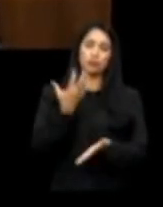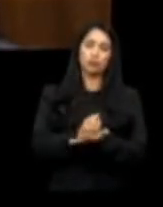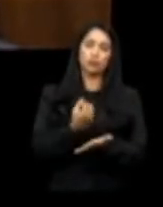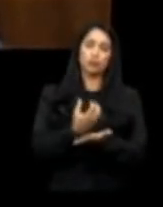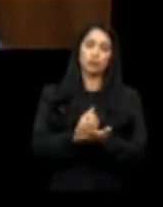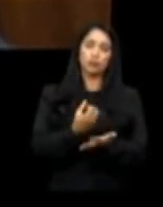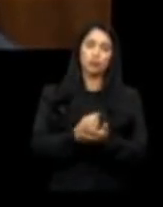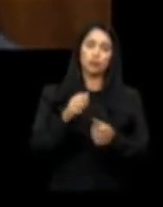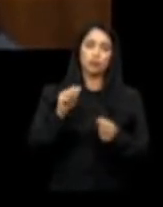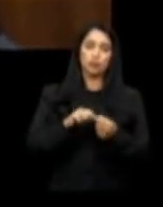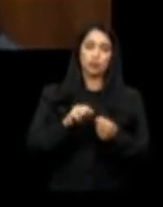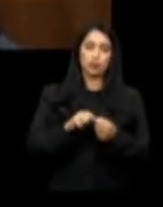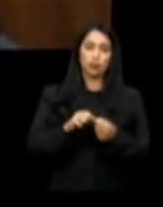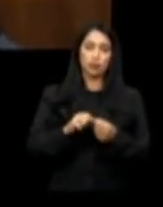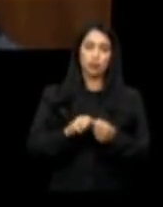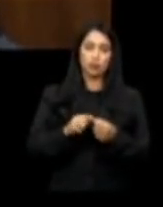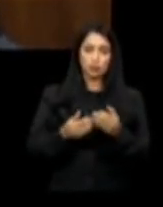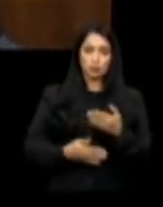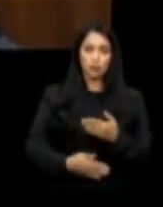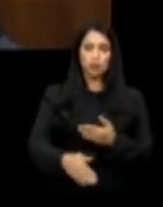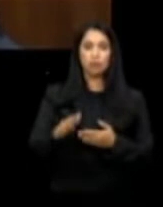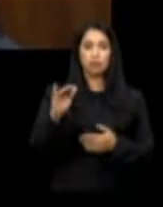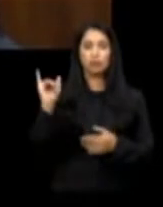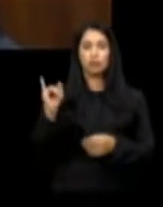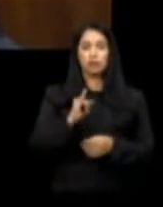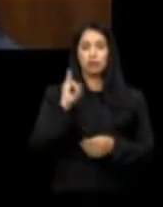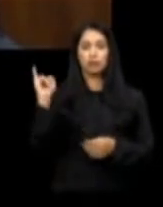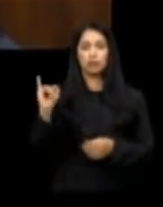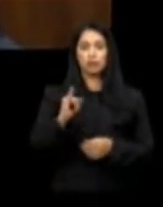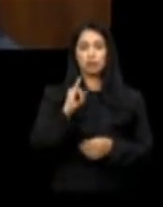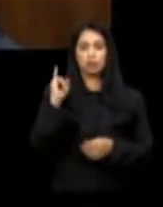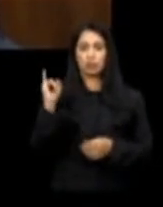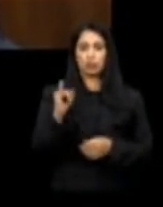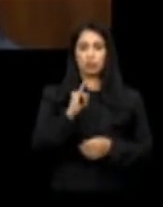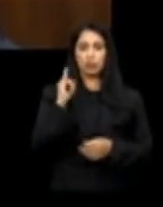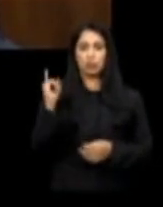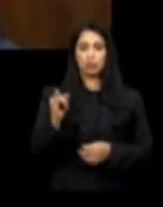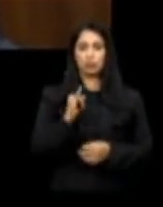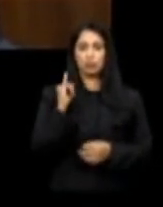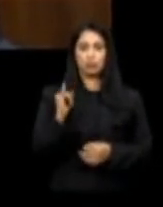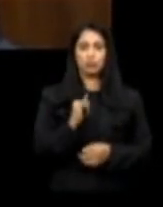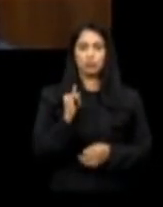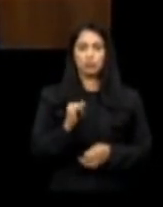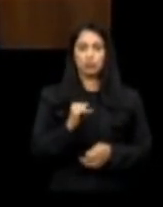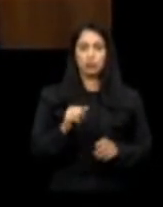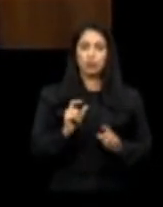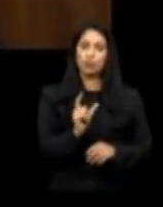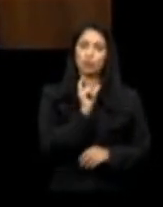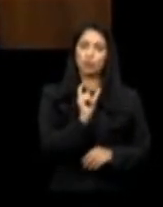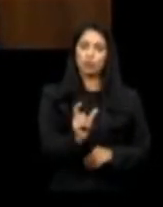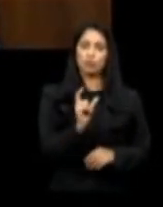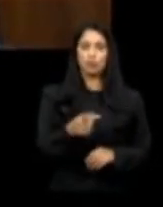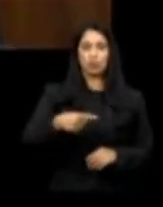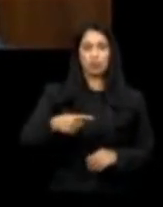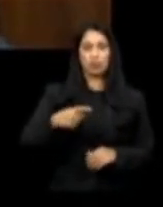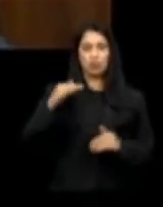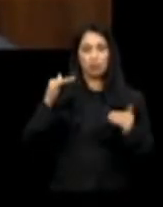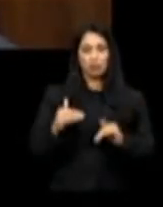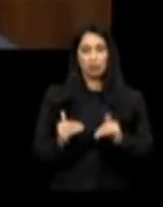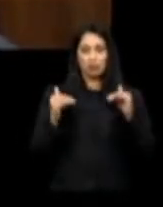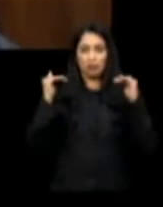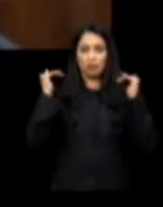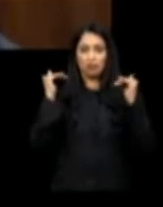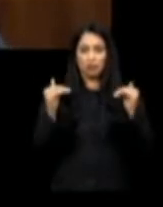a partir das importantes contribuições da professora Laura Schertel Mendes. Na palavra da autora,